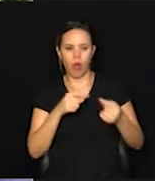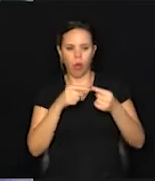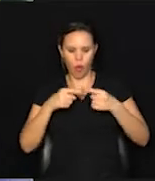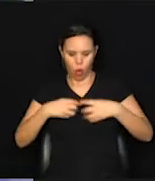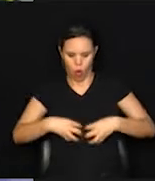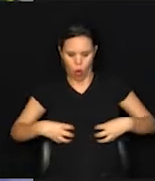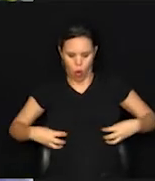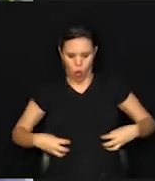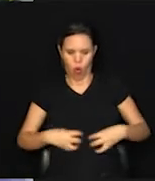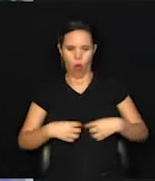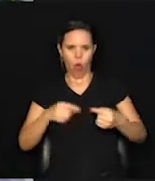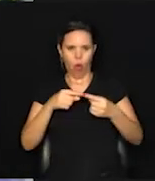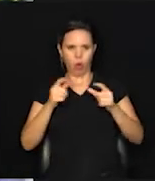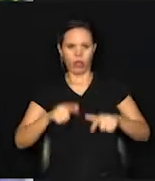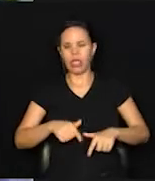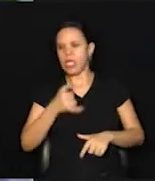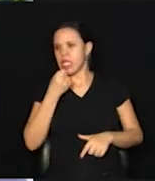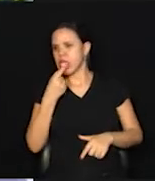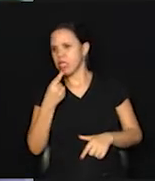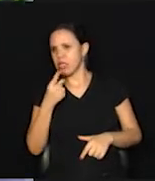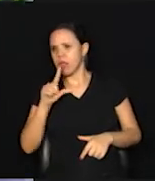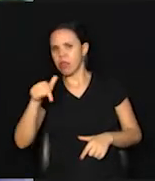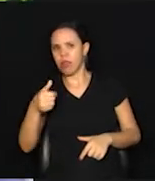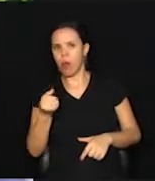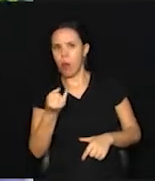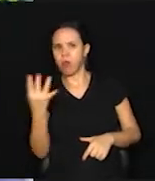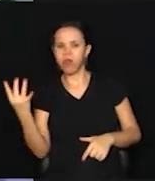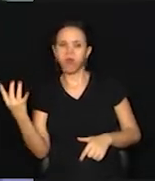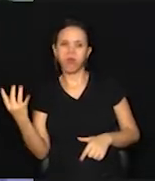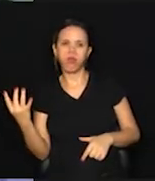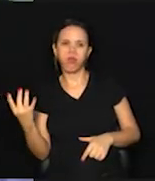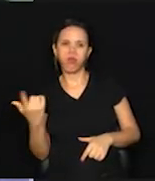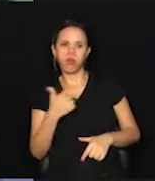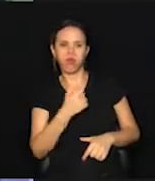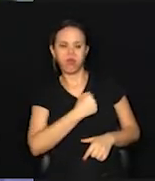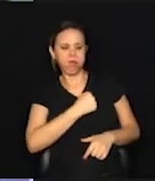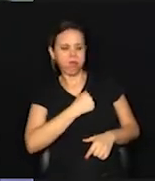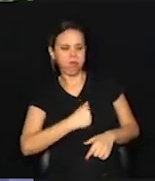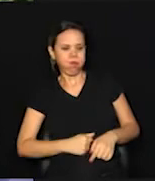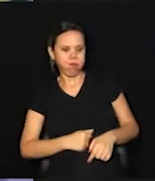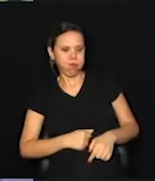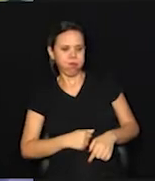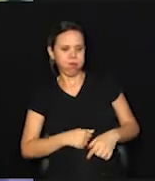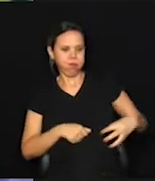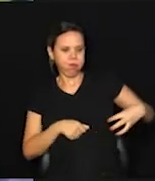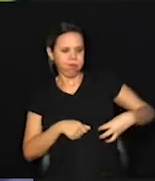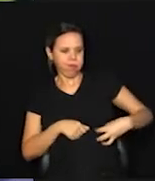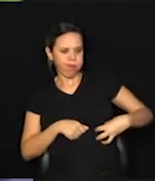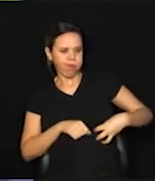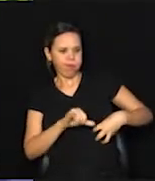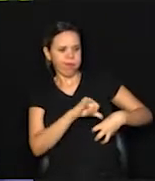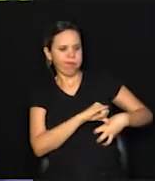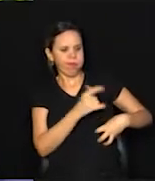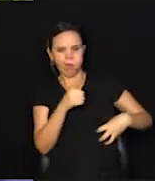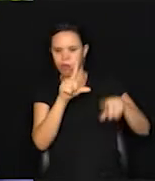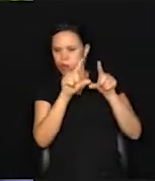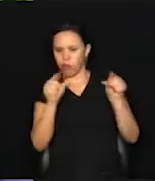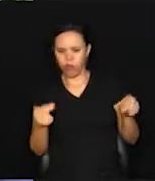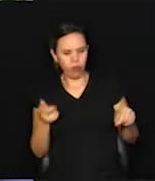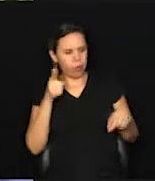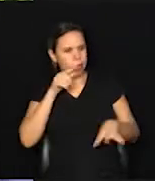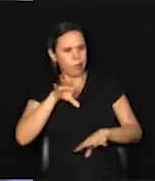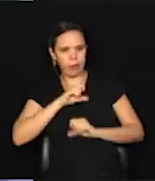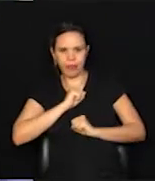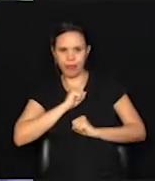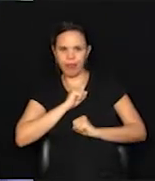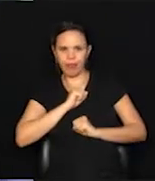corpo. Então, às vezes você toma um remédio, ele vai ter uma alta concentração no seu intestino, no seu fígado, enfim, mas não vai ter no pulmão, não vai ter no